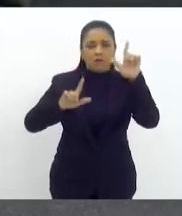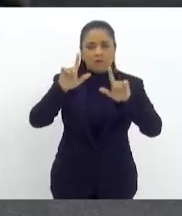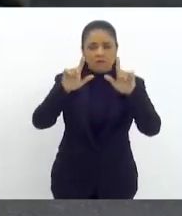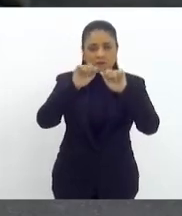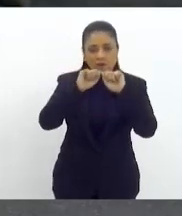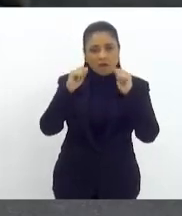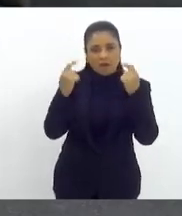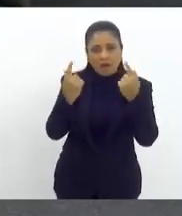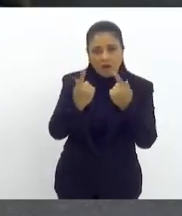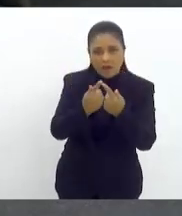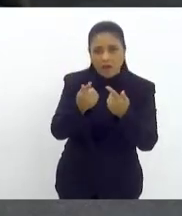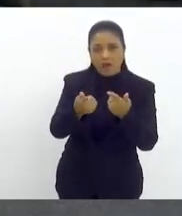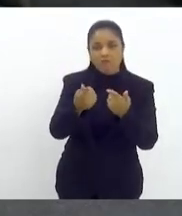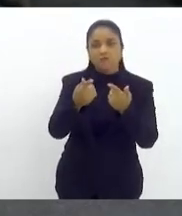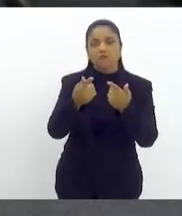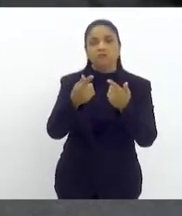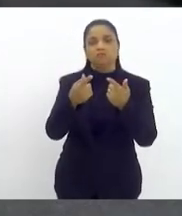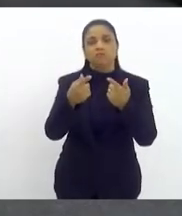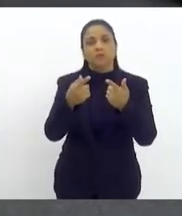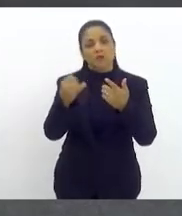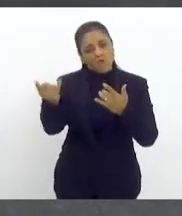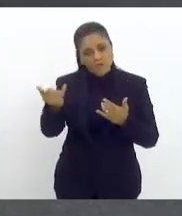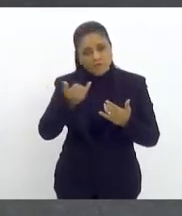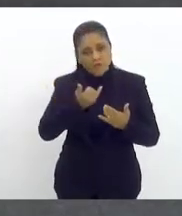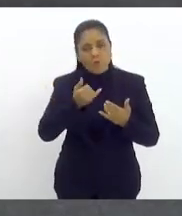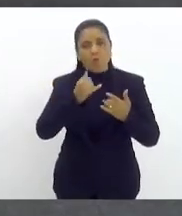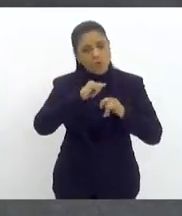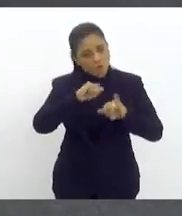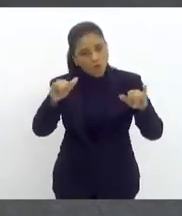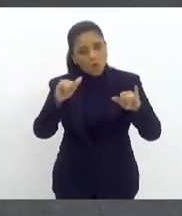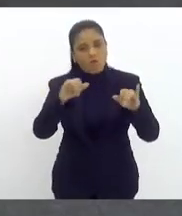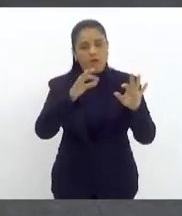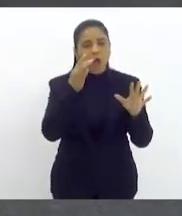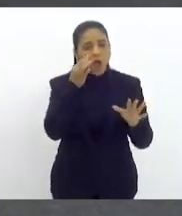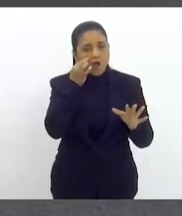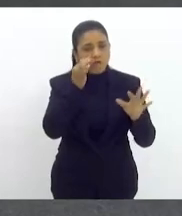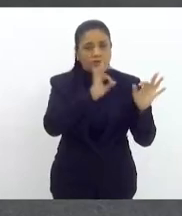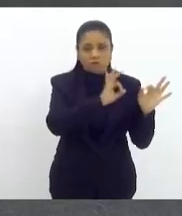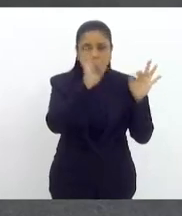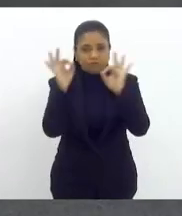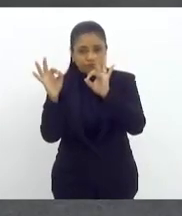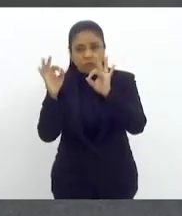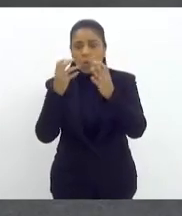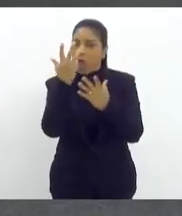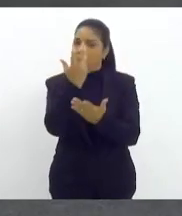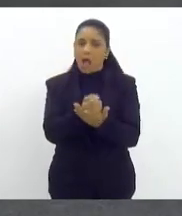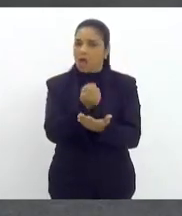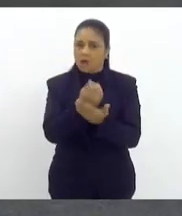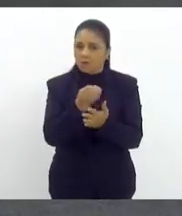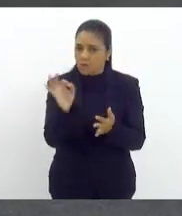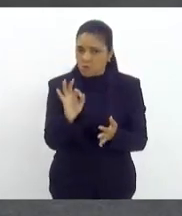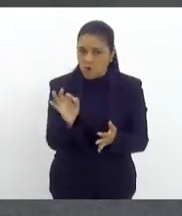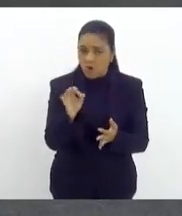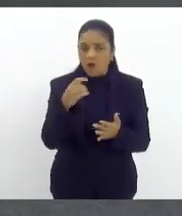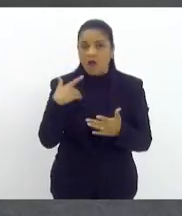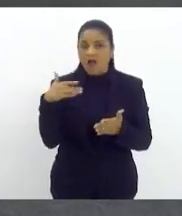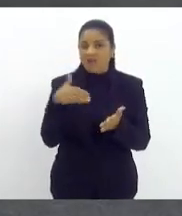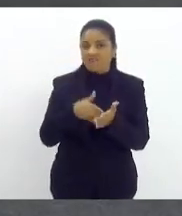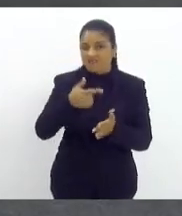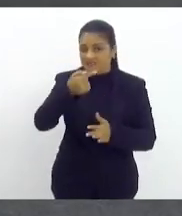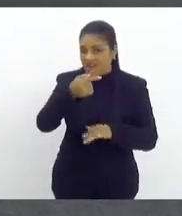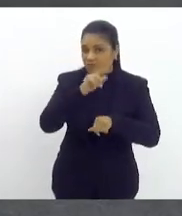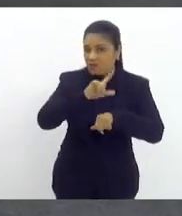TV Alerj nos informou que seria transmitido ao vivo, não apenas gravado. Até às 7h da noite, a nossa